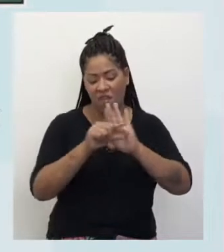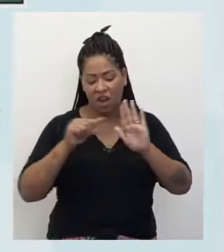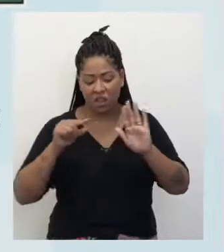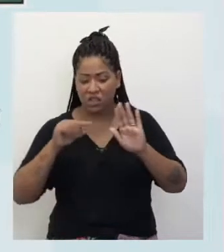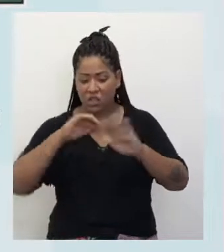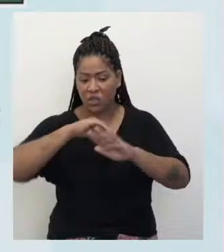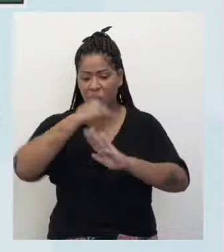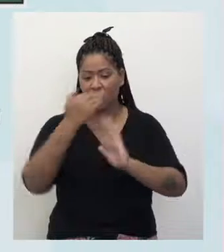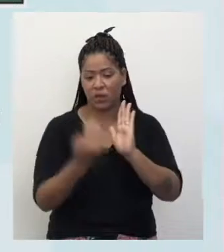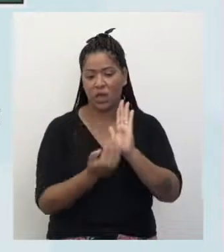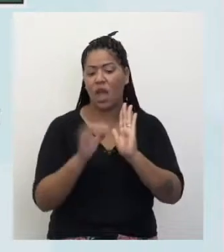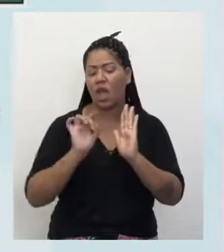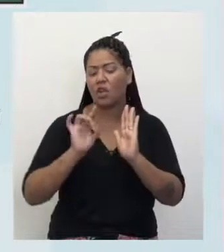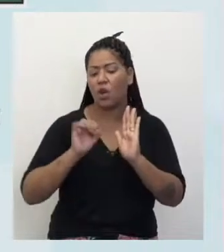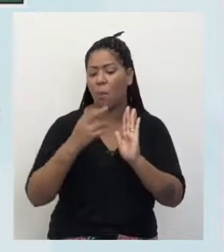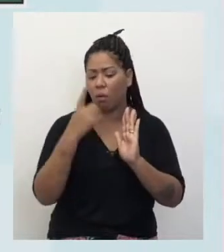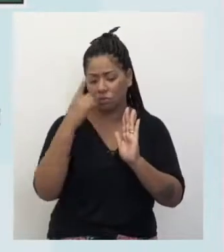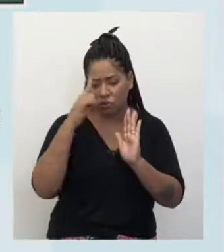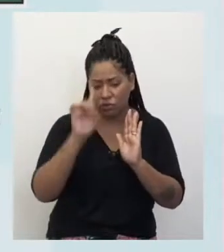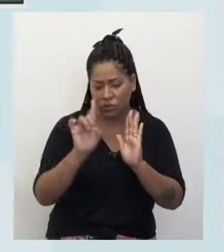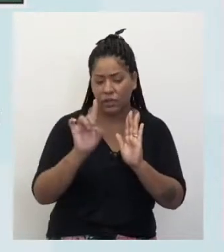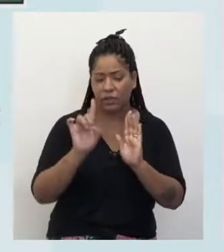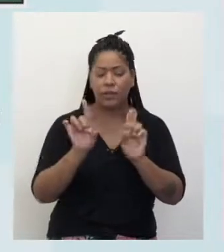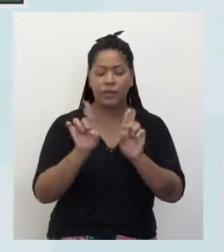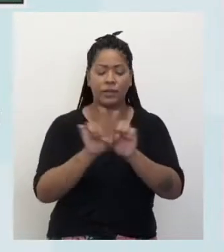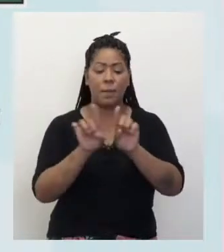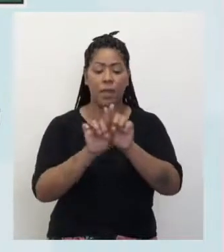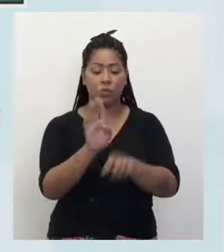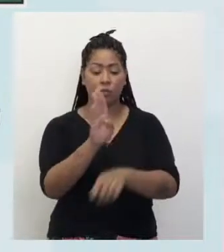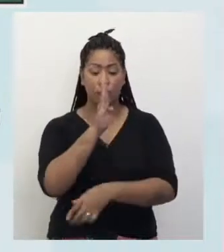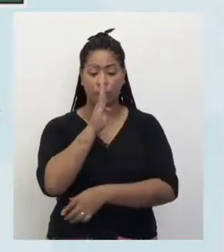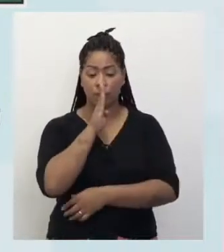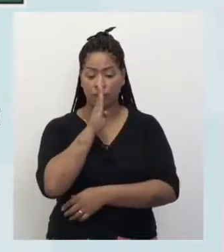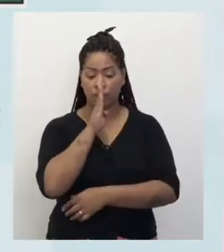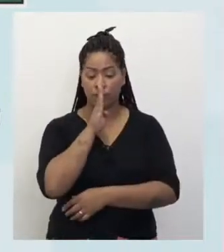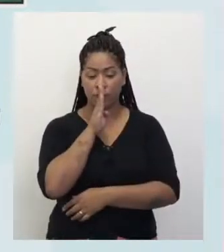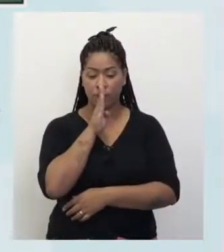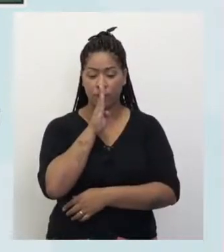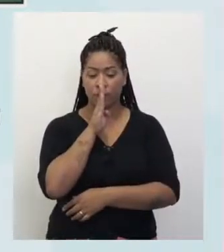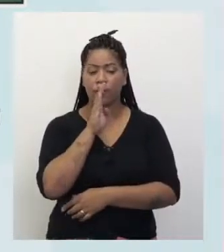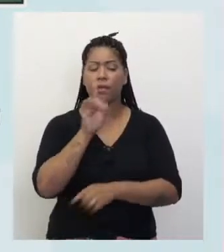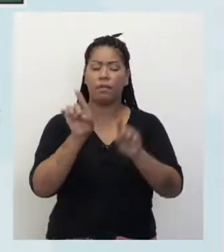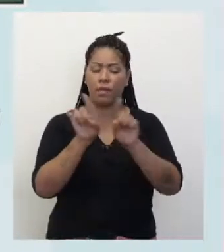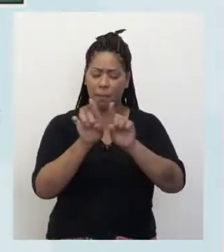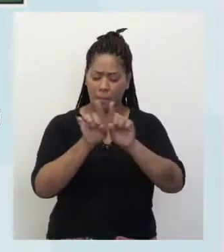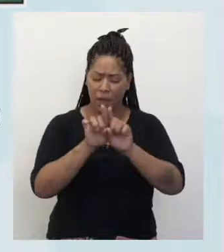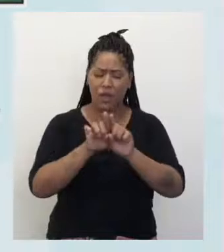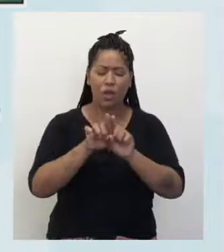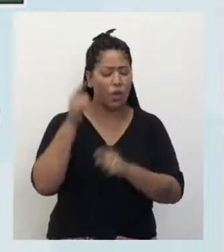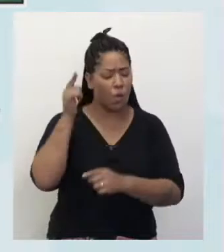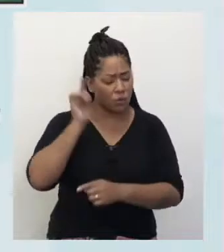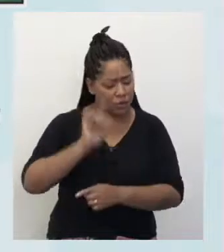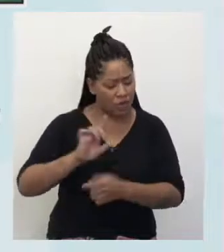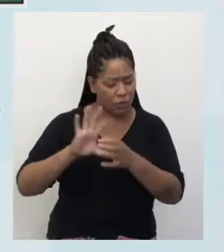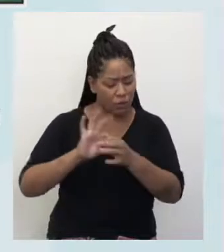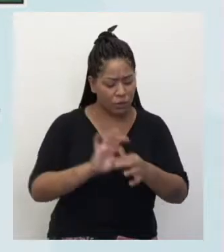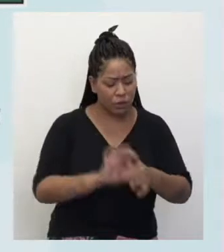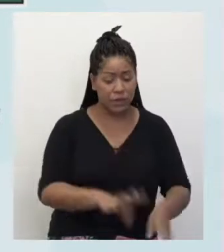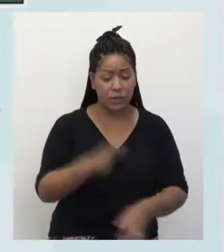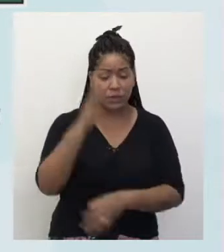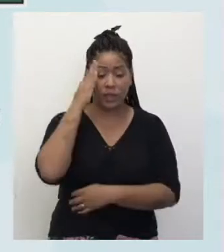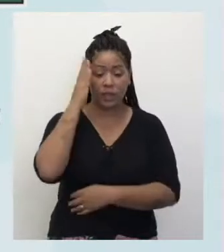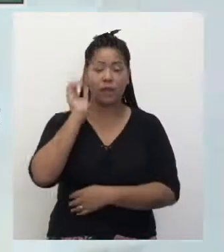também silêncio, aí com uma exclamação, você também consegue entender o contexto. E depois o que você deseja, que é